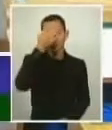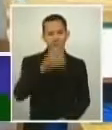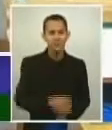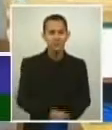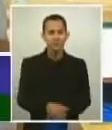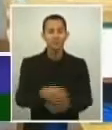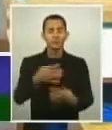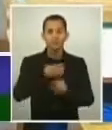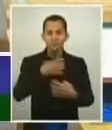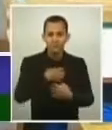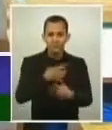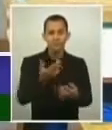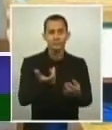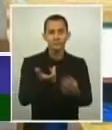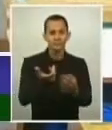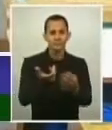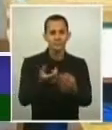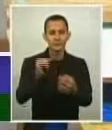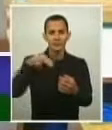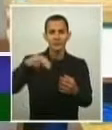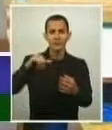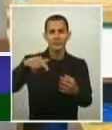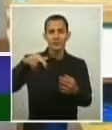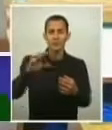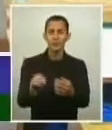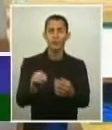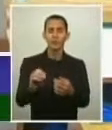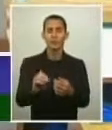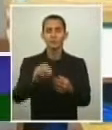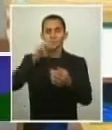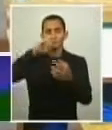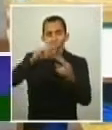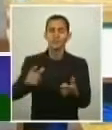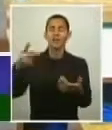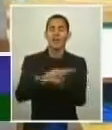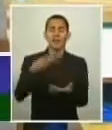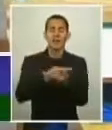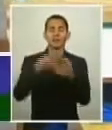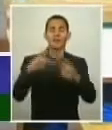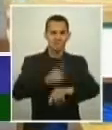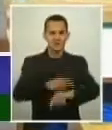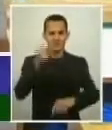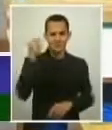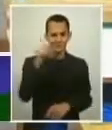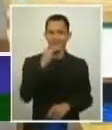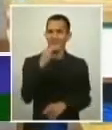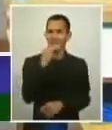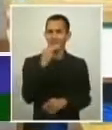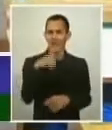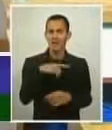do caráter e Nico indústria daquela ordem vocês quiserem uma